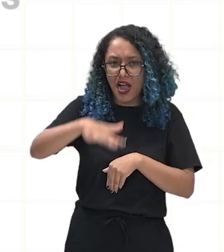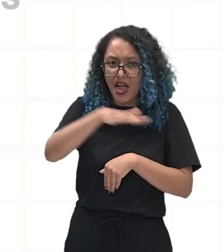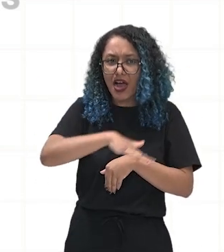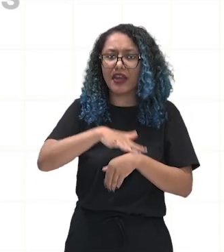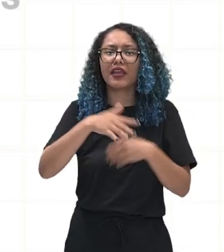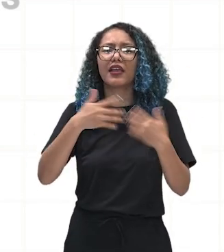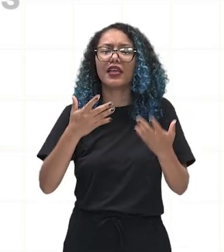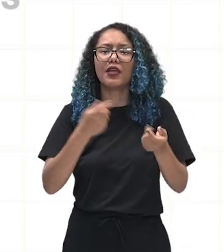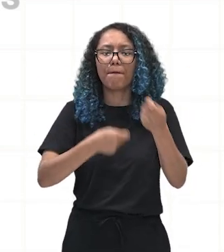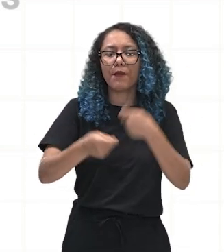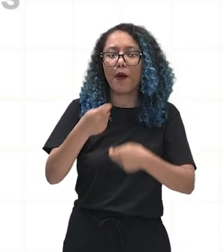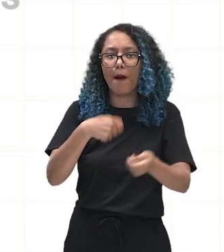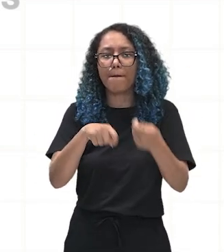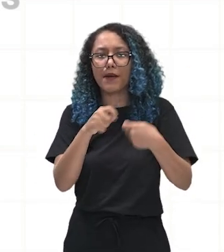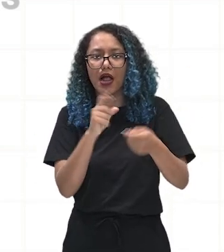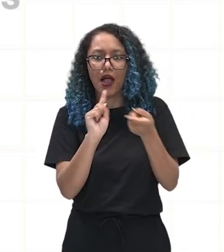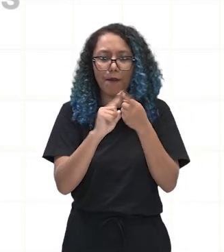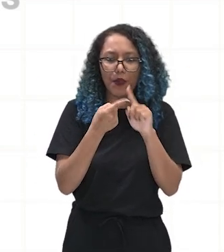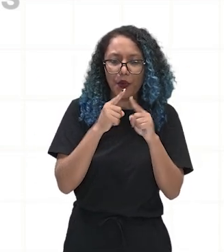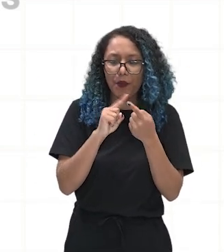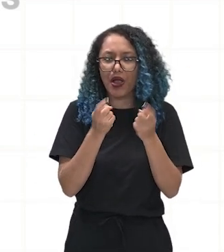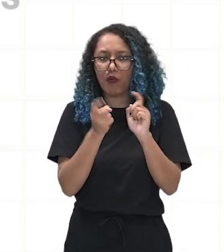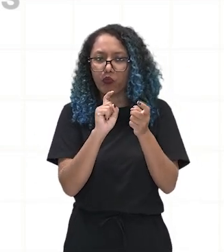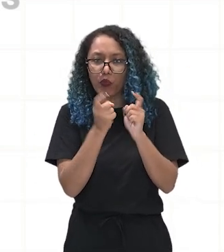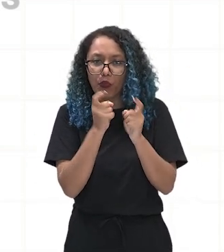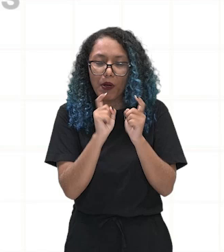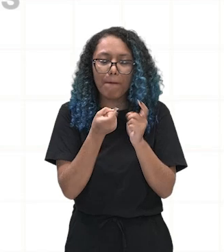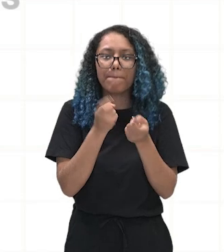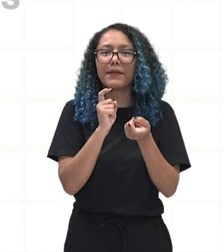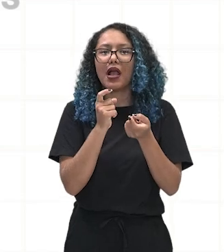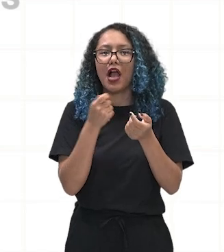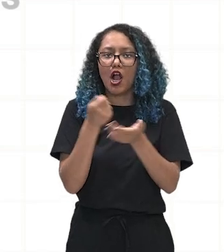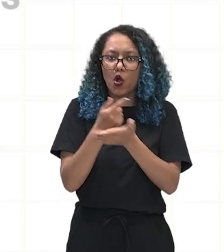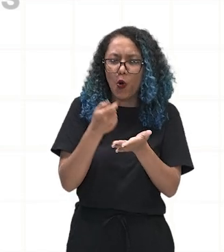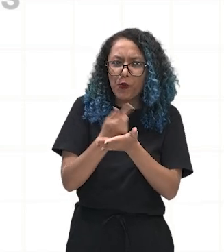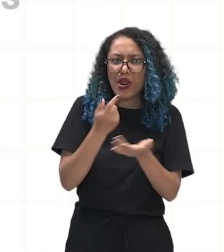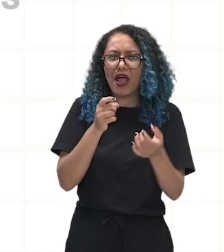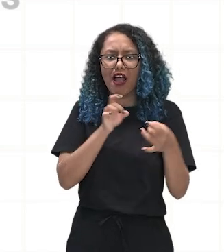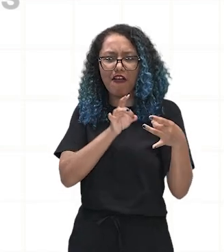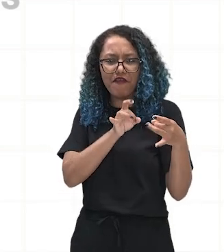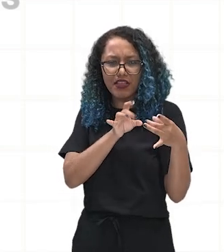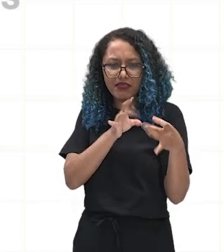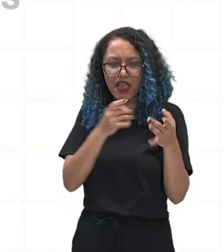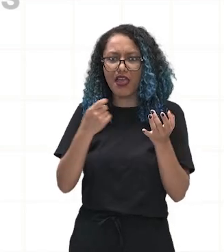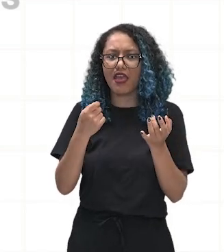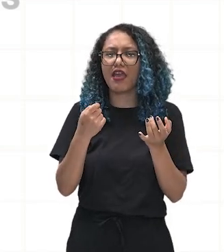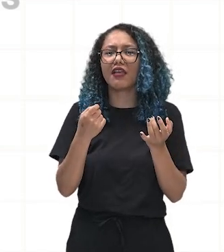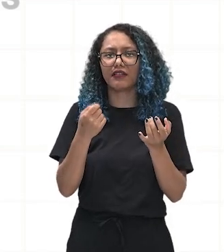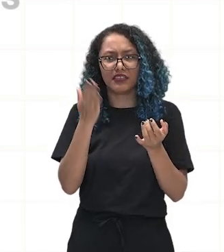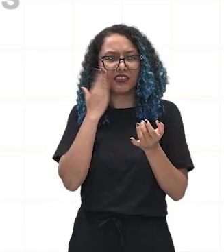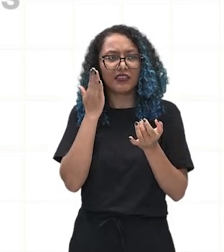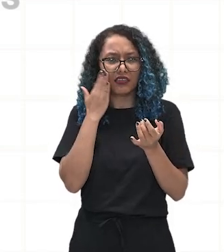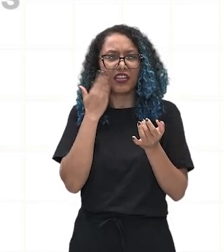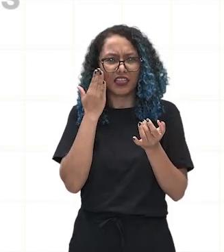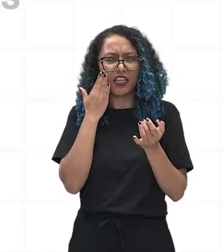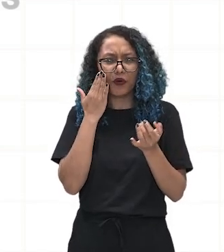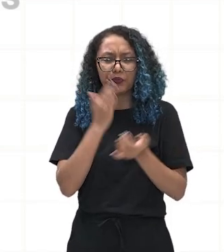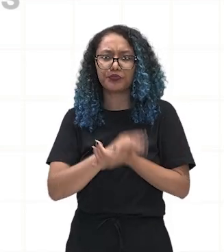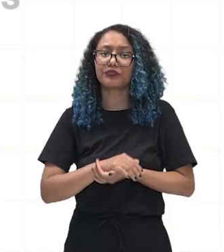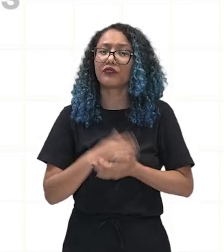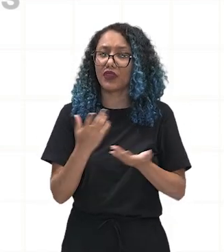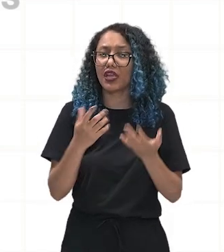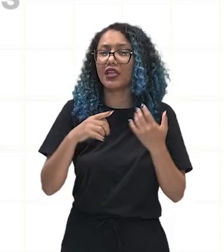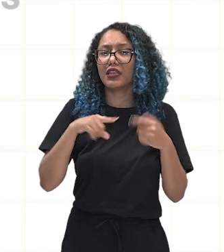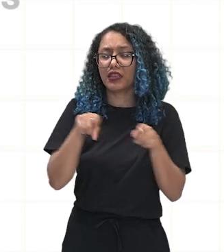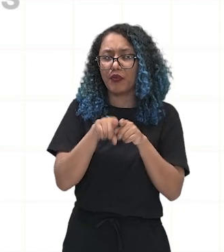que negociavam, faziam suas atividades comerciais, um comprava a mercadoria do outro, o outro vendia, e ali também havia essa troca